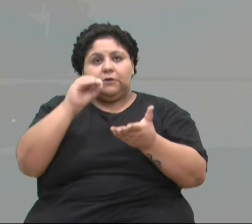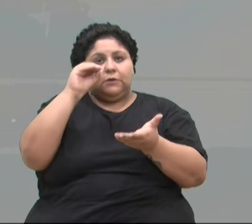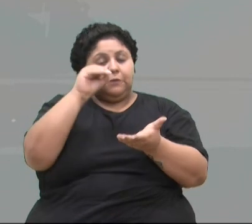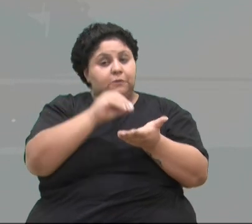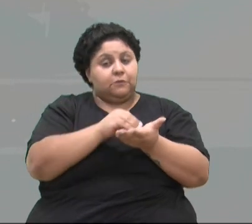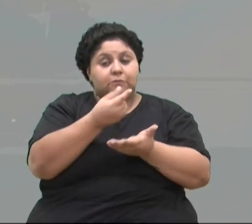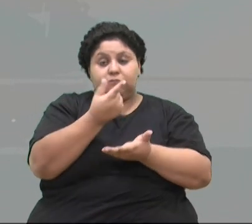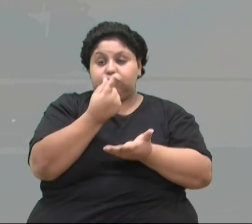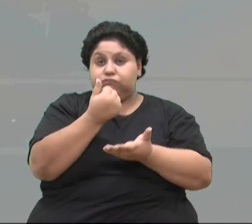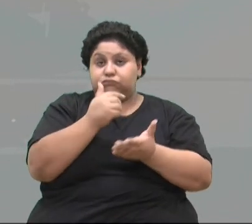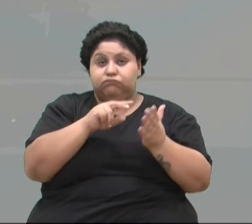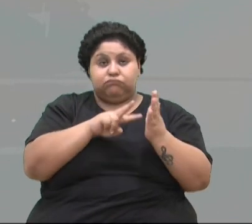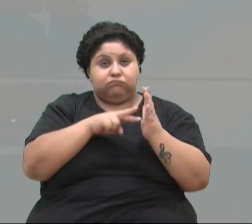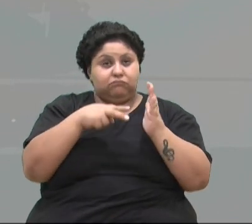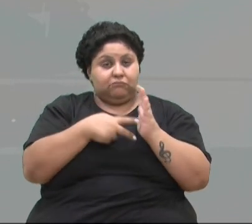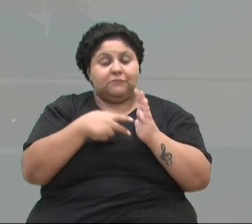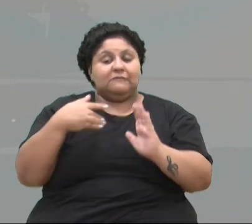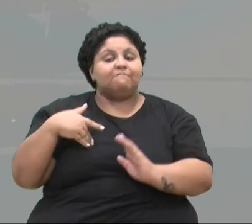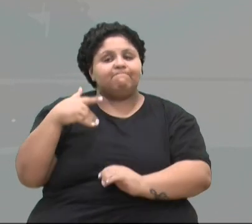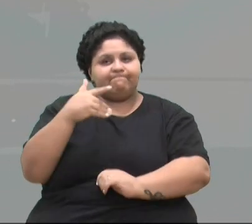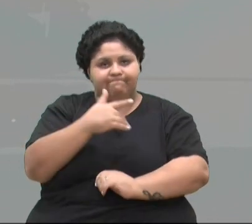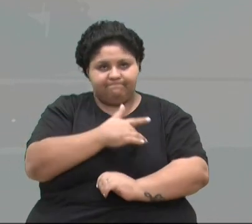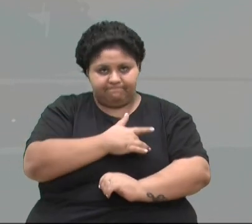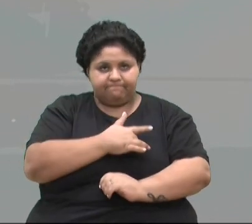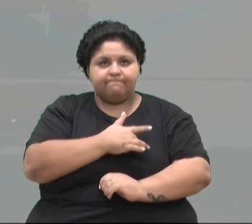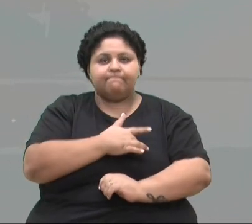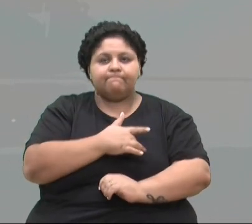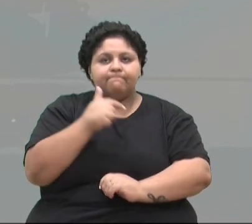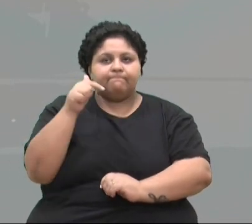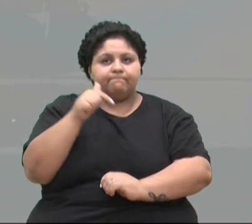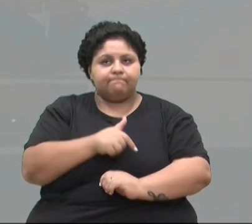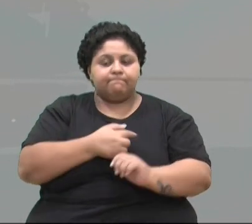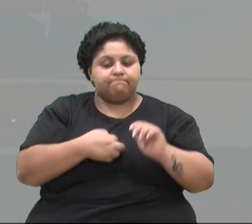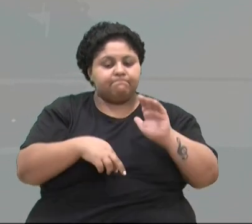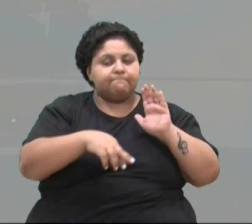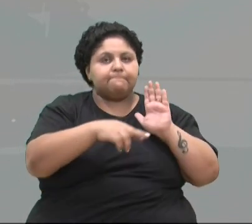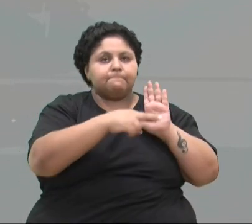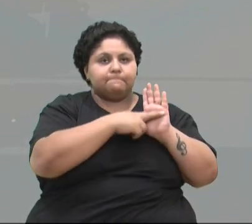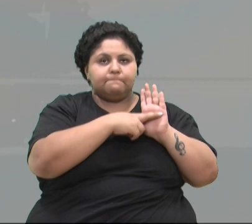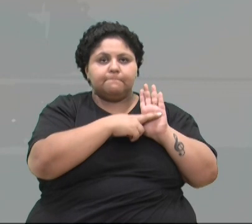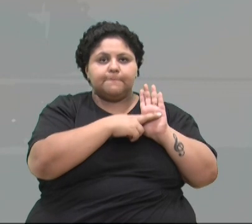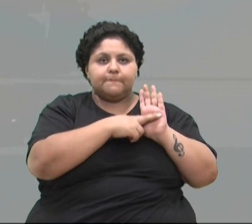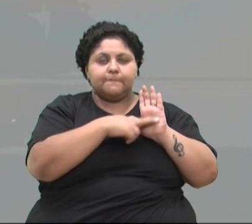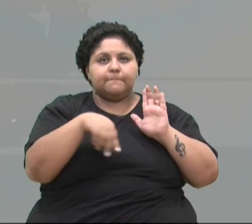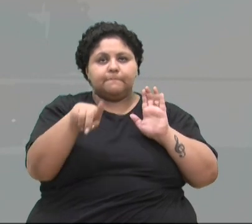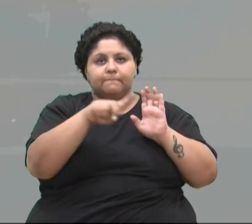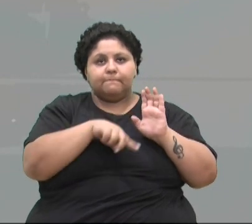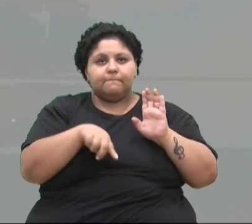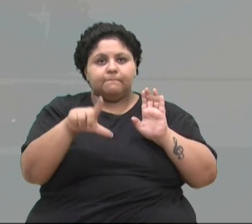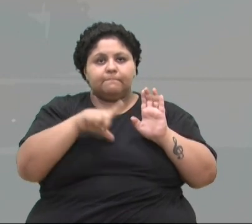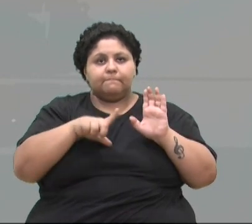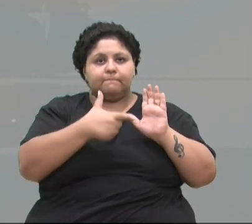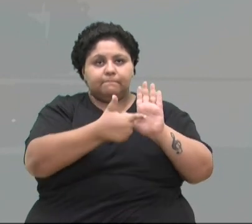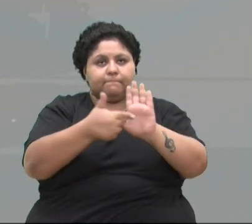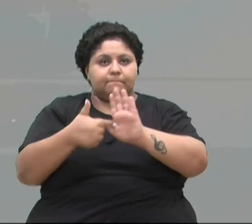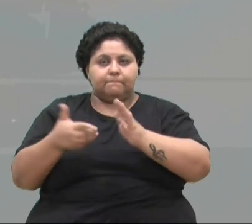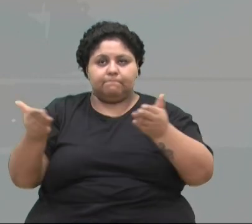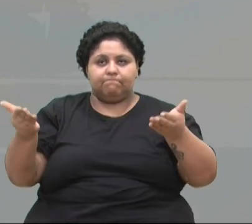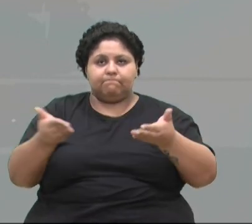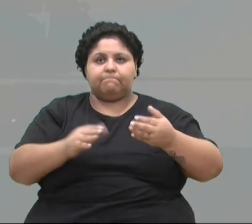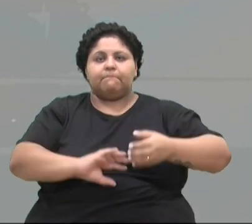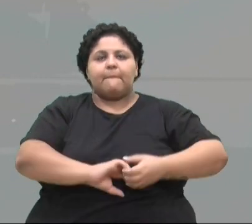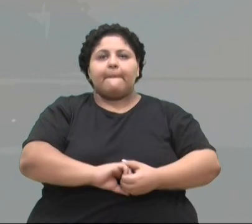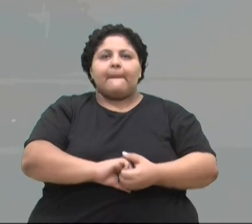muito significativo na saúde. Então, esse é o resultado que a gente tem apresentado aqui. Pode